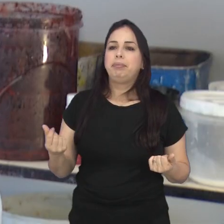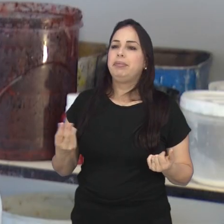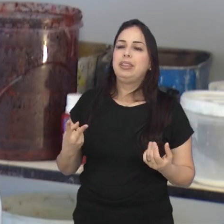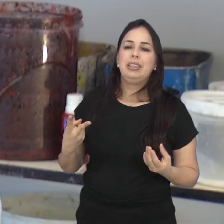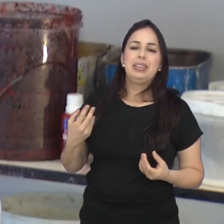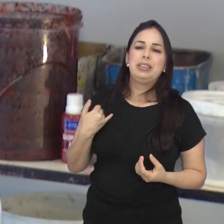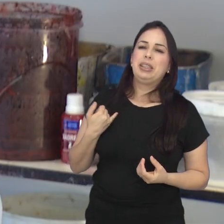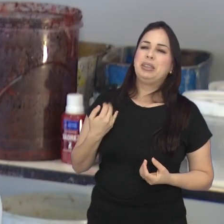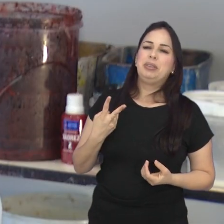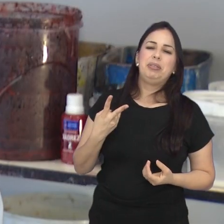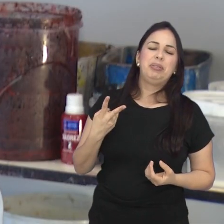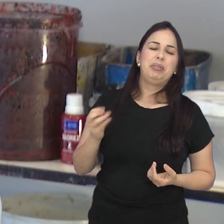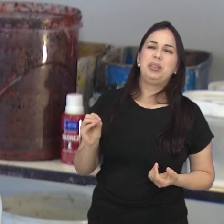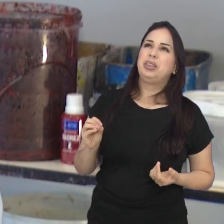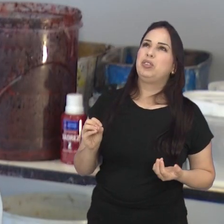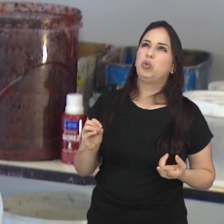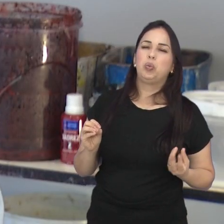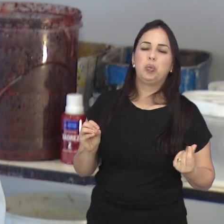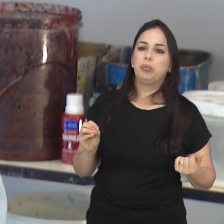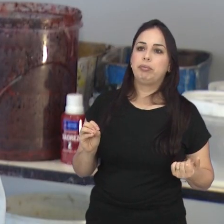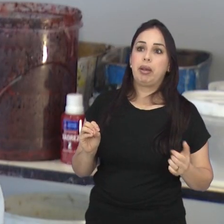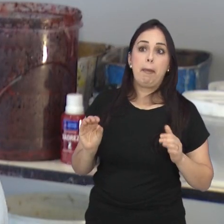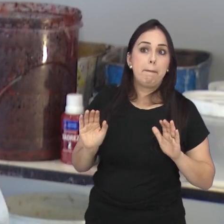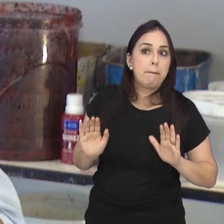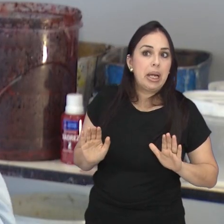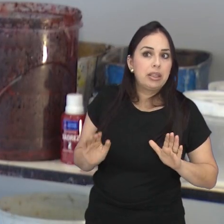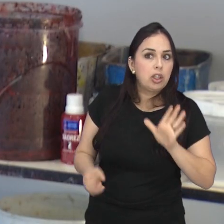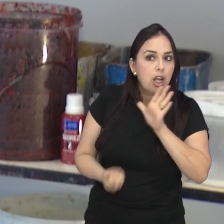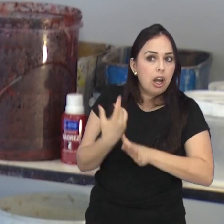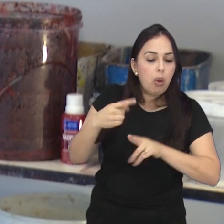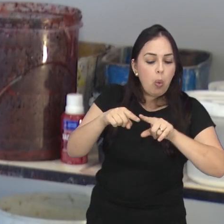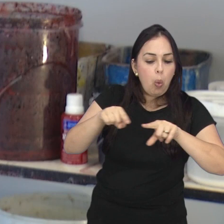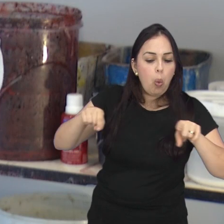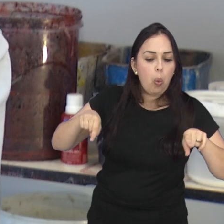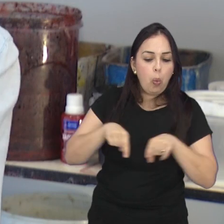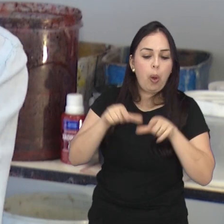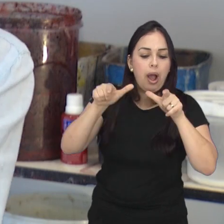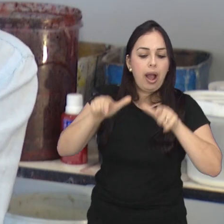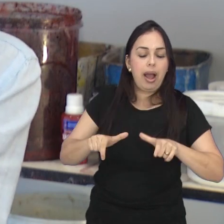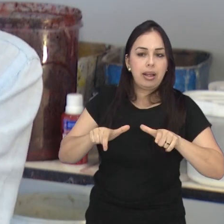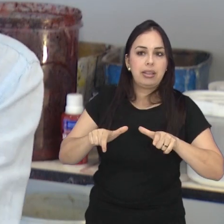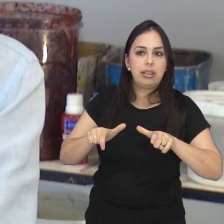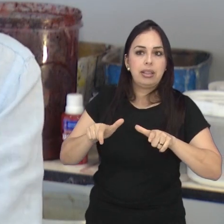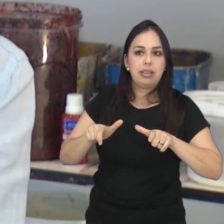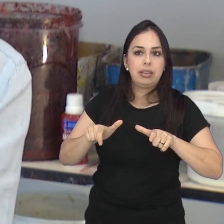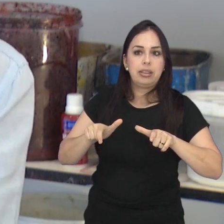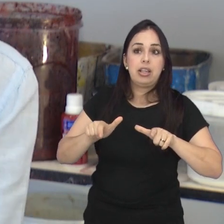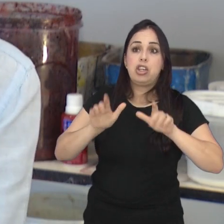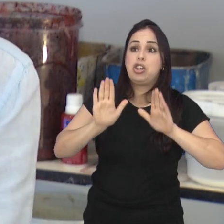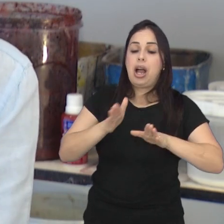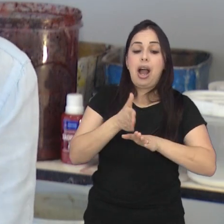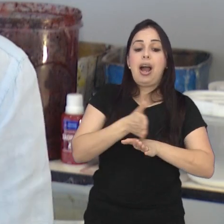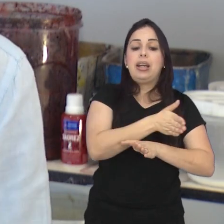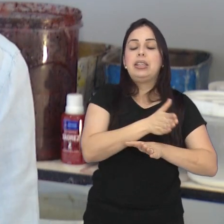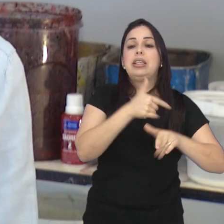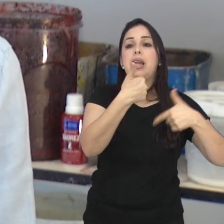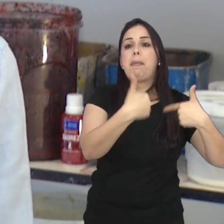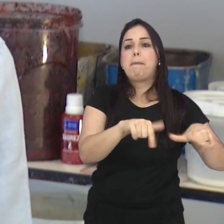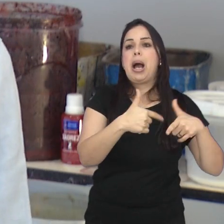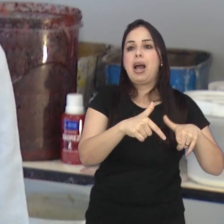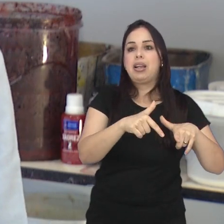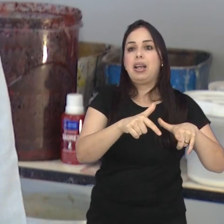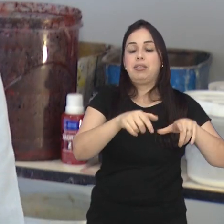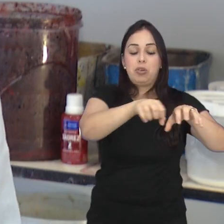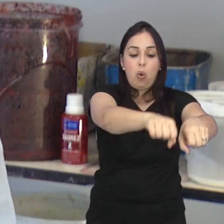tinha 20. Mas quando eu fiz o ateliê, eu já trabalhei eu trabalhava já